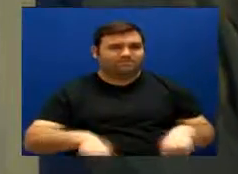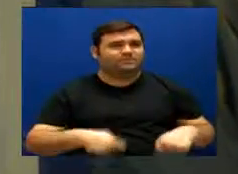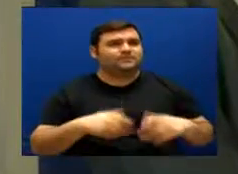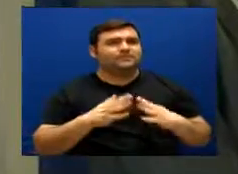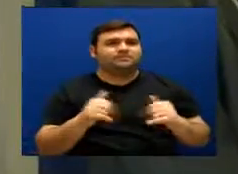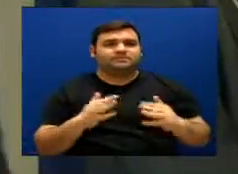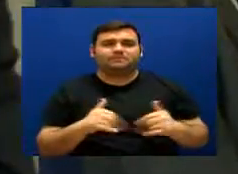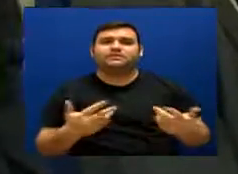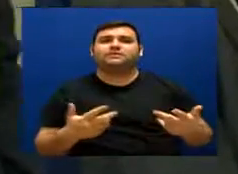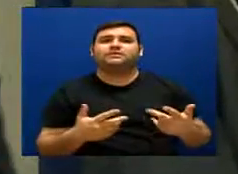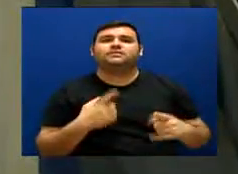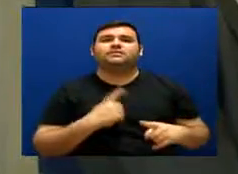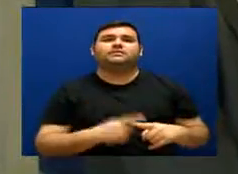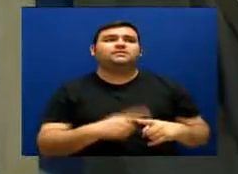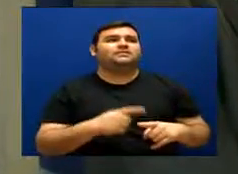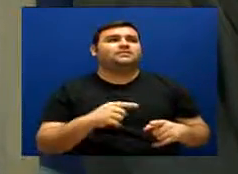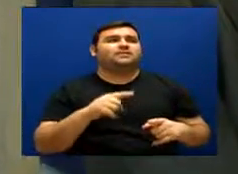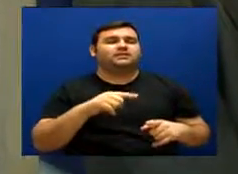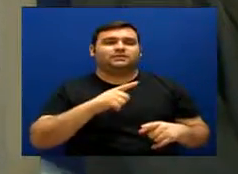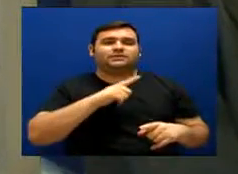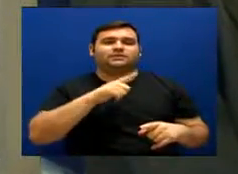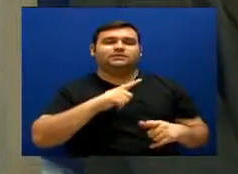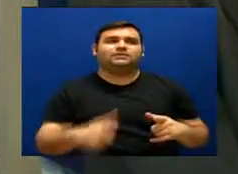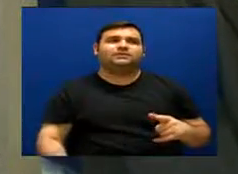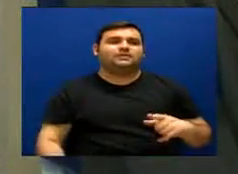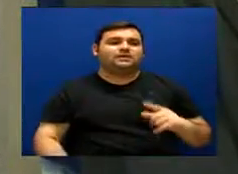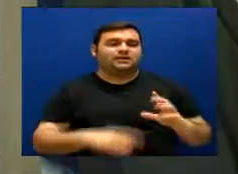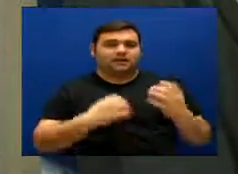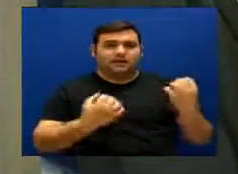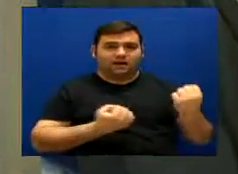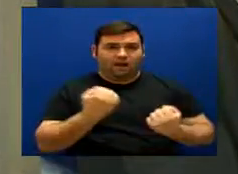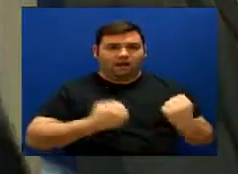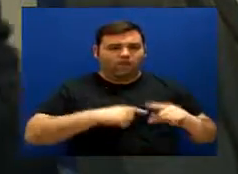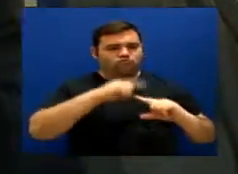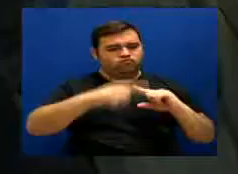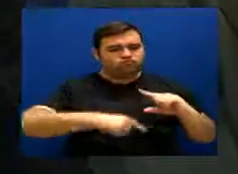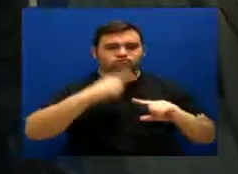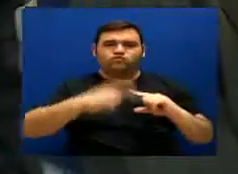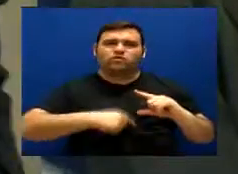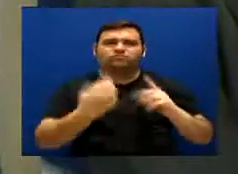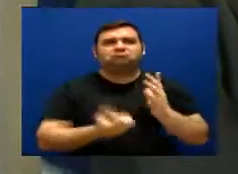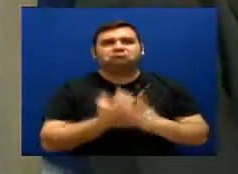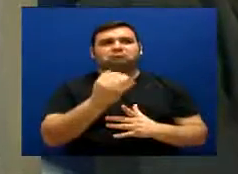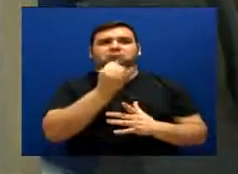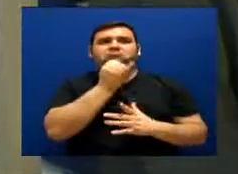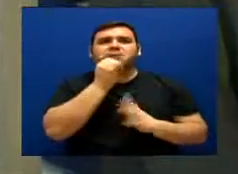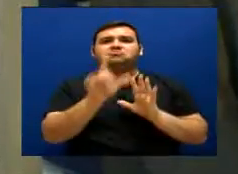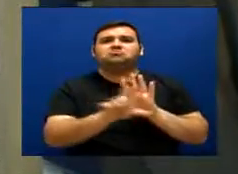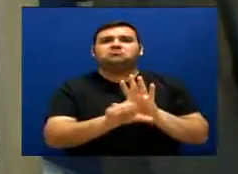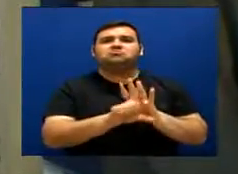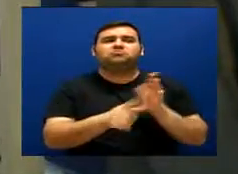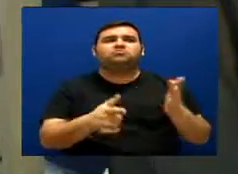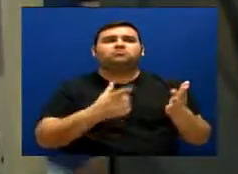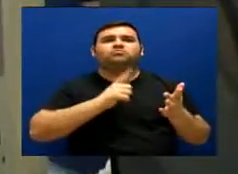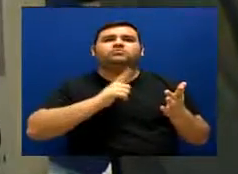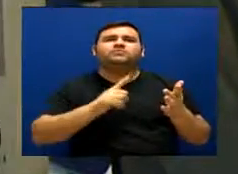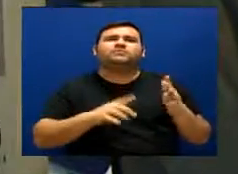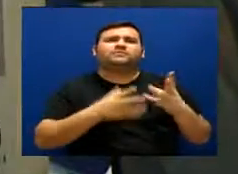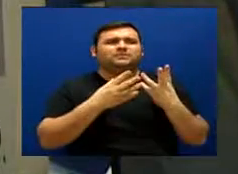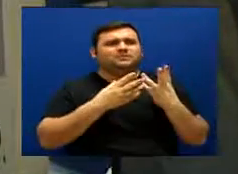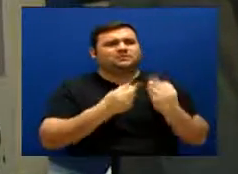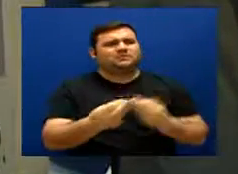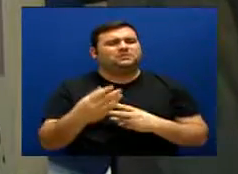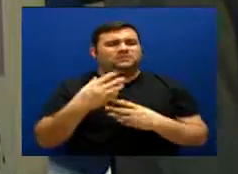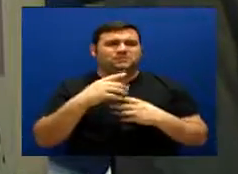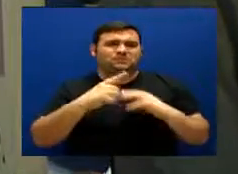cobrar por tempo de rodagem de pneu de carro, vamos imaginar, criar uma lei, mandou-se uma lei que para